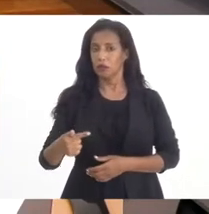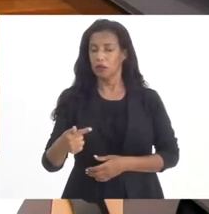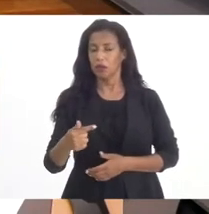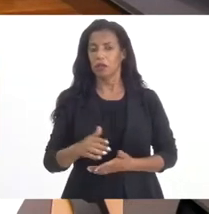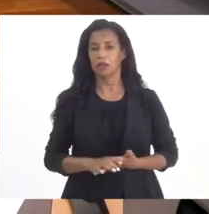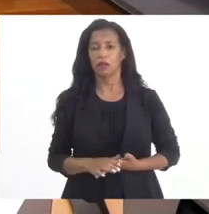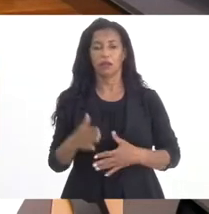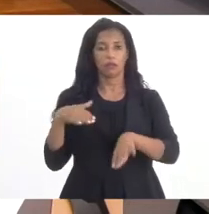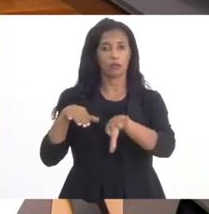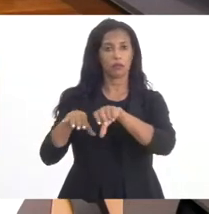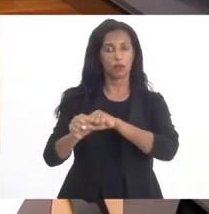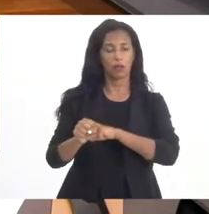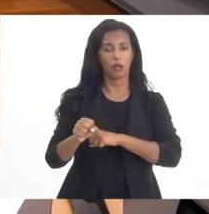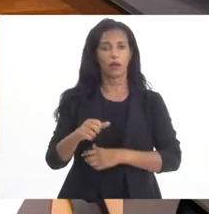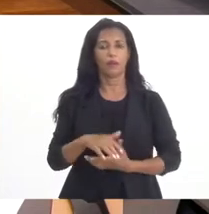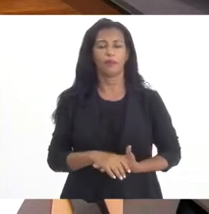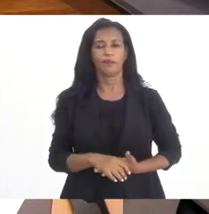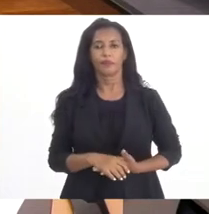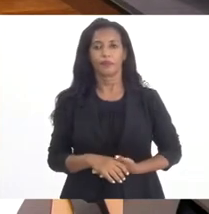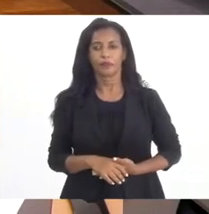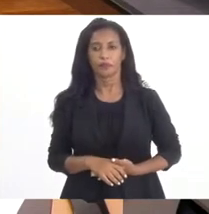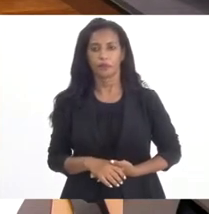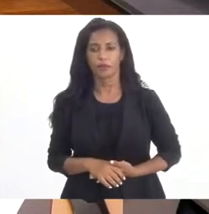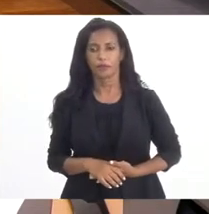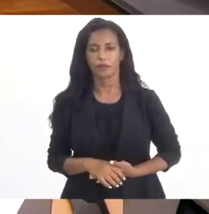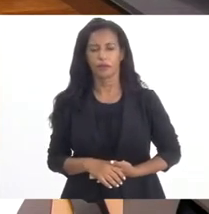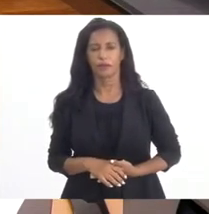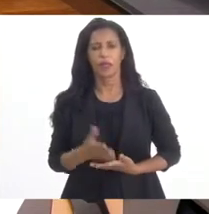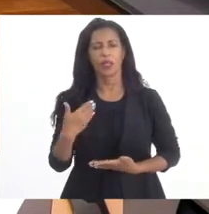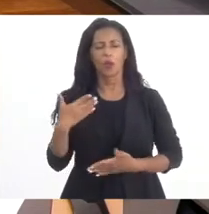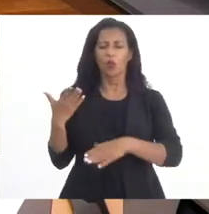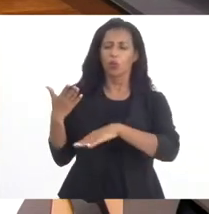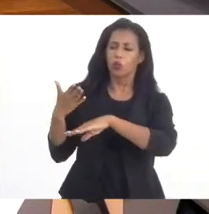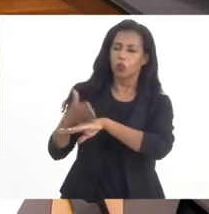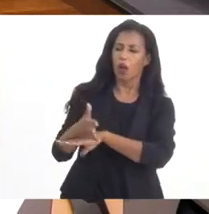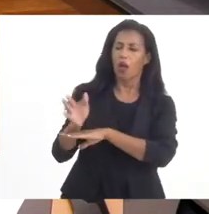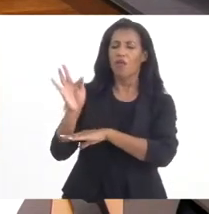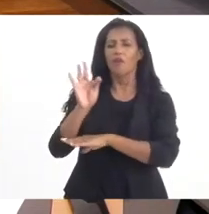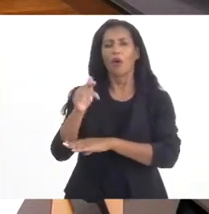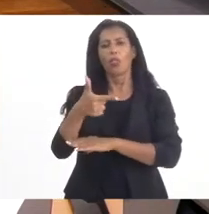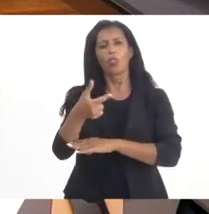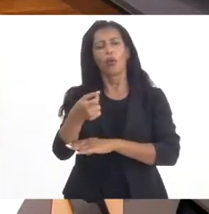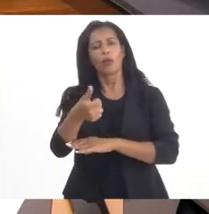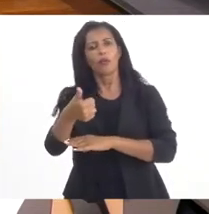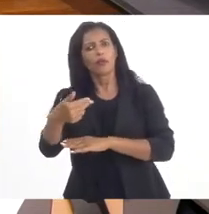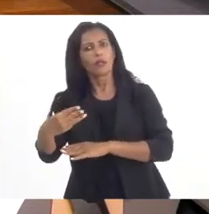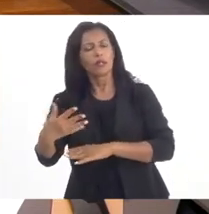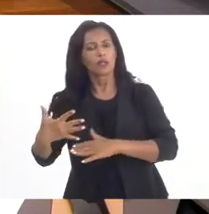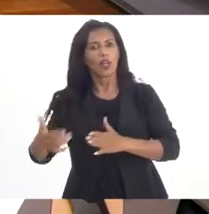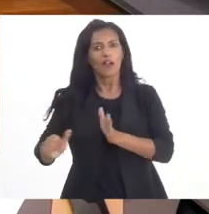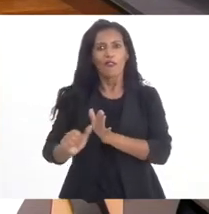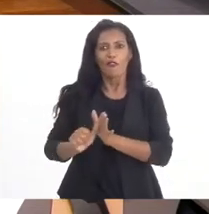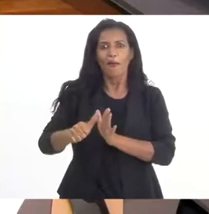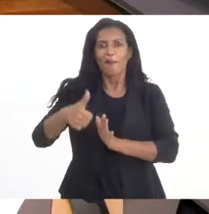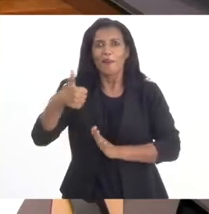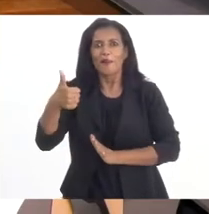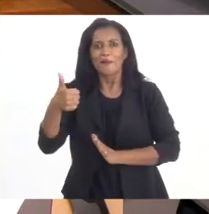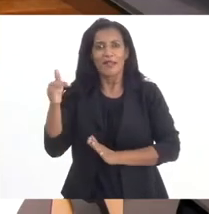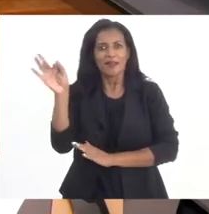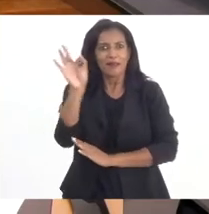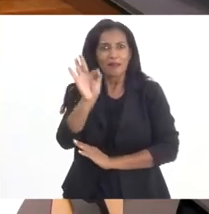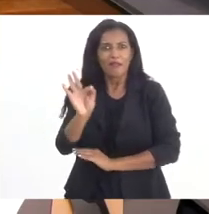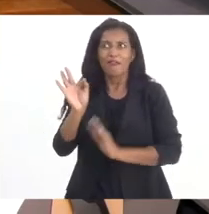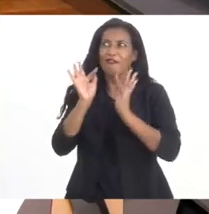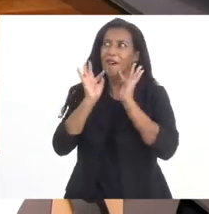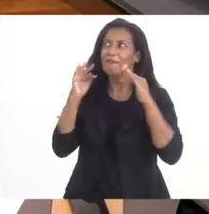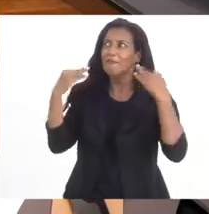Fiz polímeros, né, na época. E quando eu passei na faculdade, em 2013, nossa, eu fui a primeira da minha família, vocês imaginam,